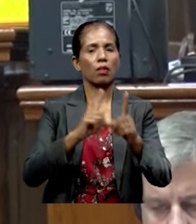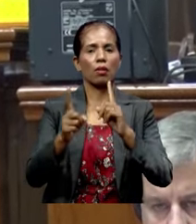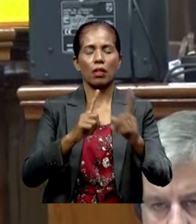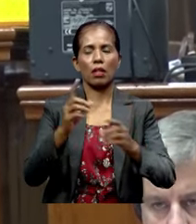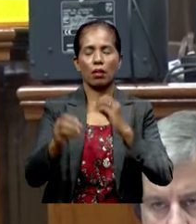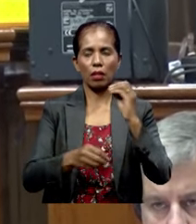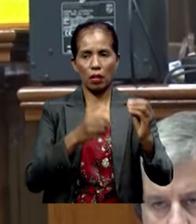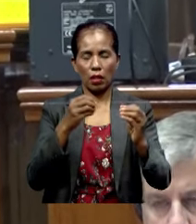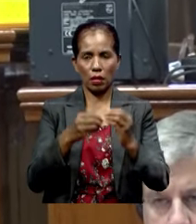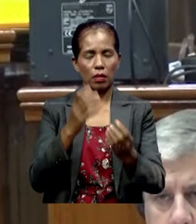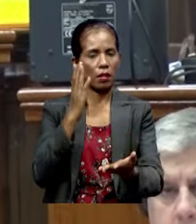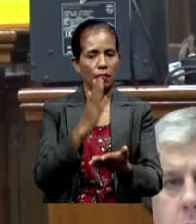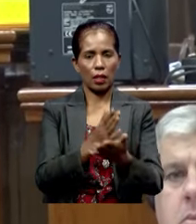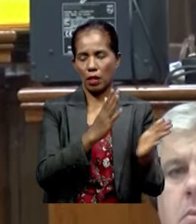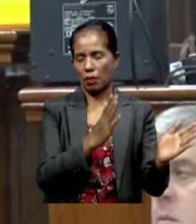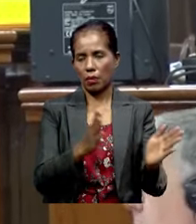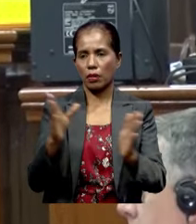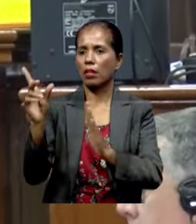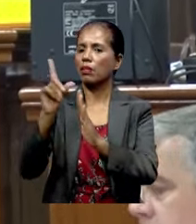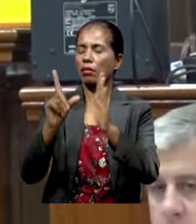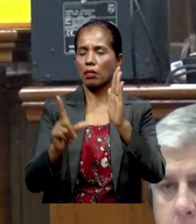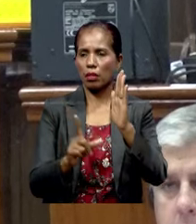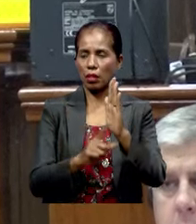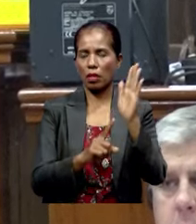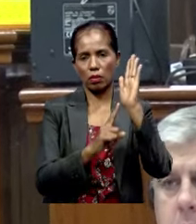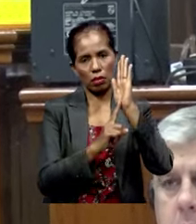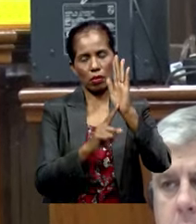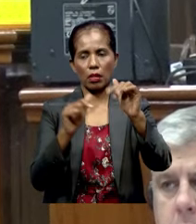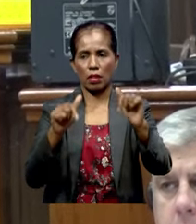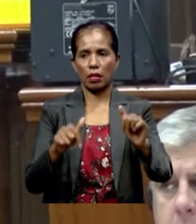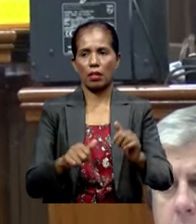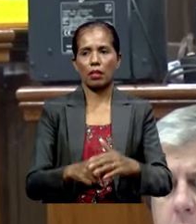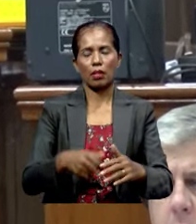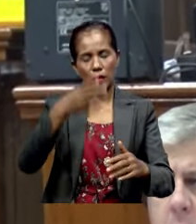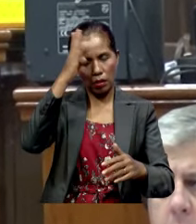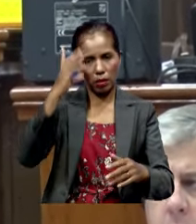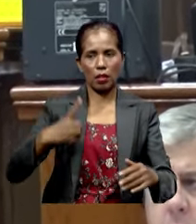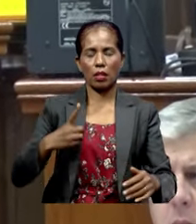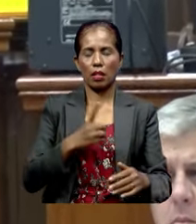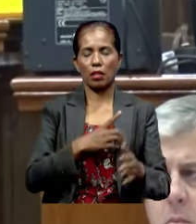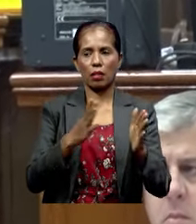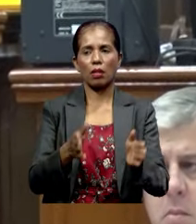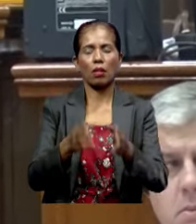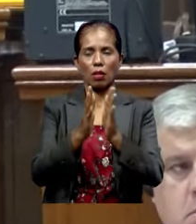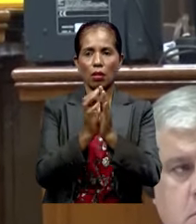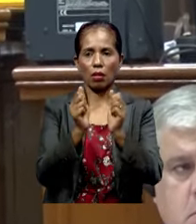a tu impede processo lei ne, a tua toine. Nebe, senhores deputados, o respeito